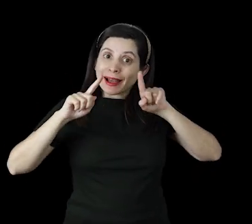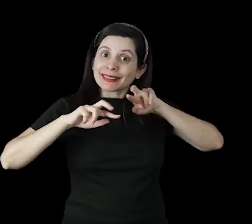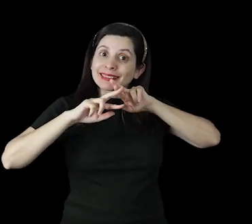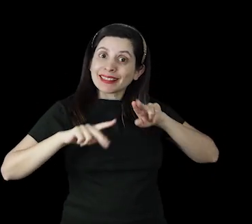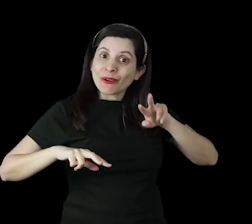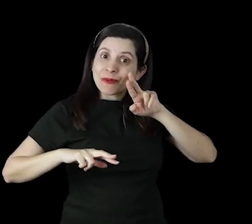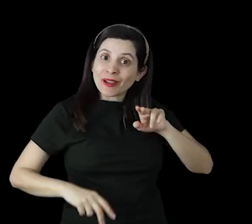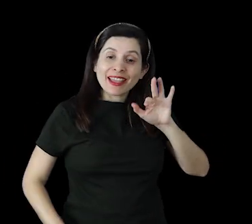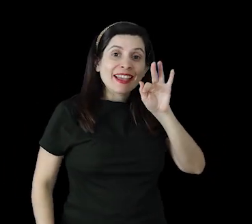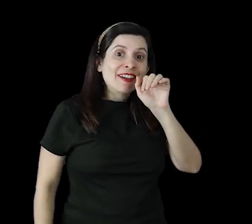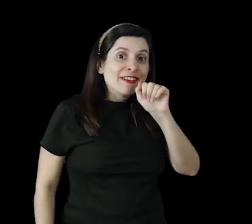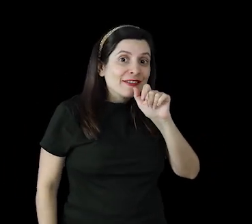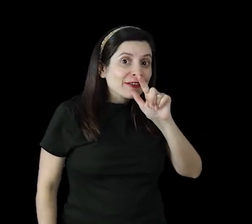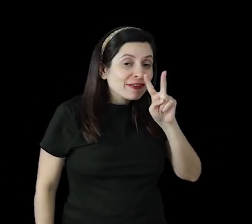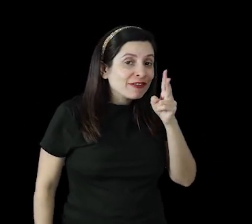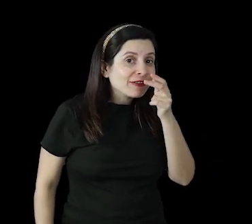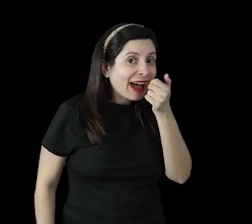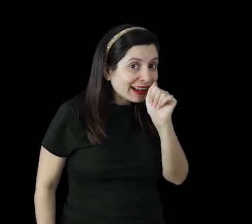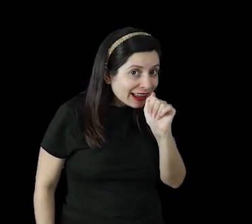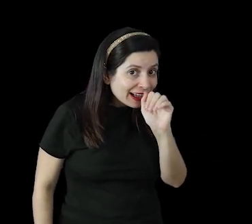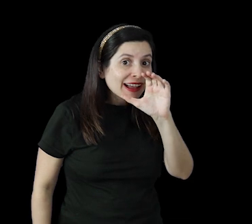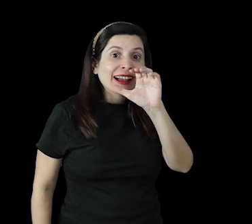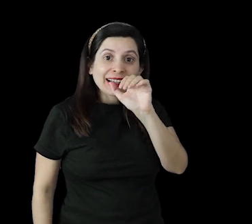caráter, né? E lembra que eu falei